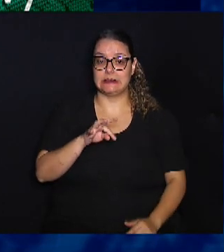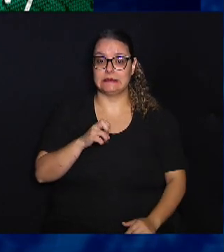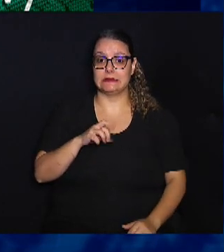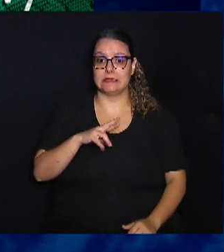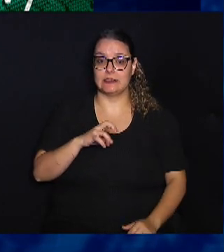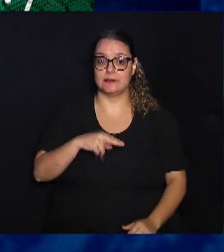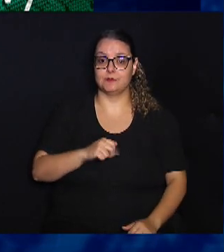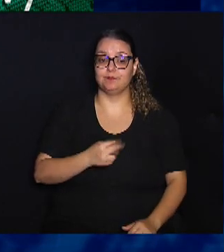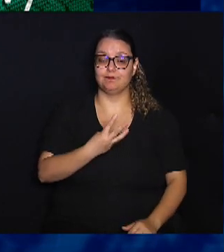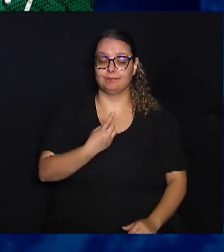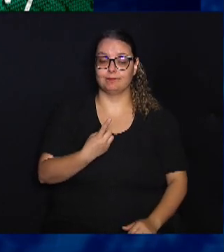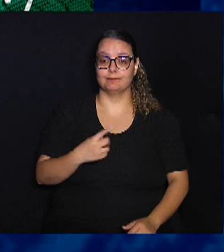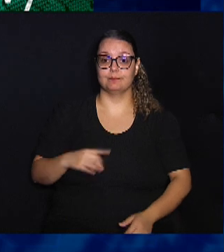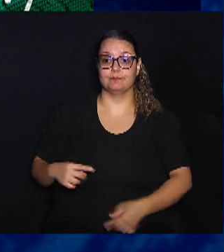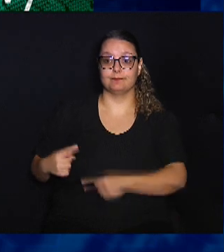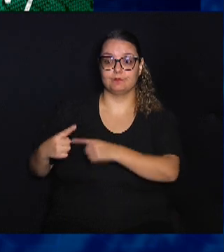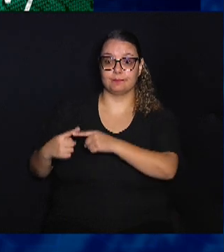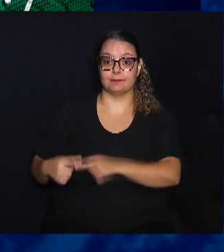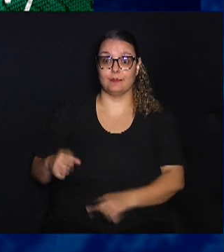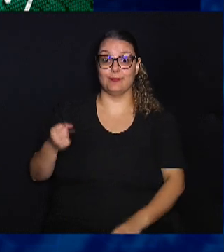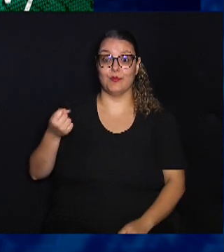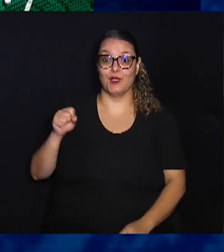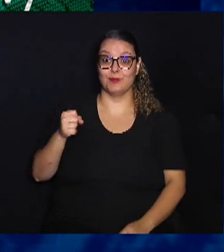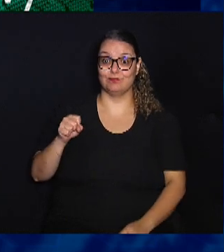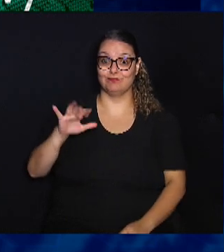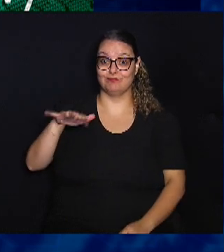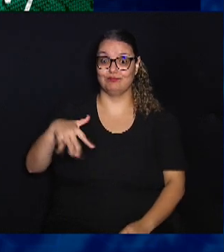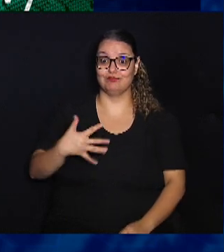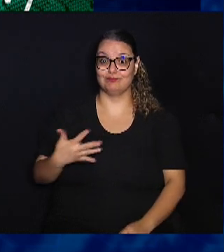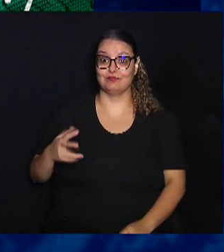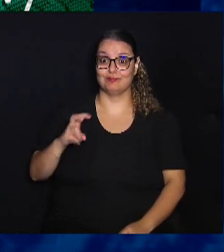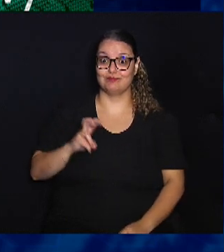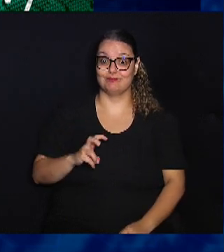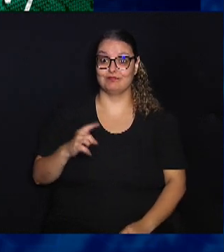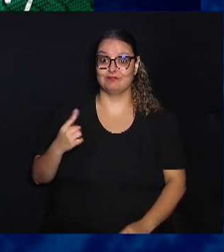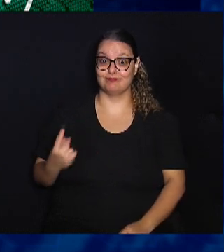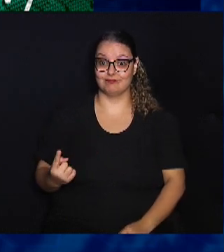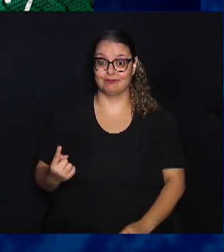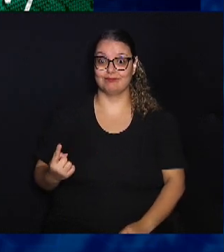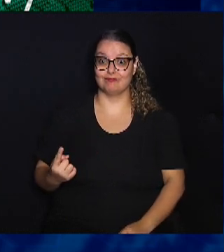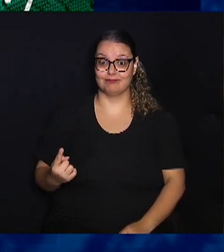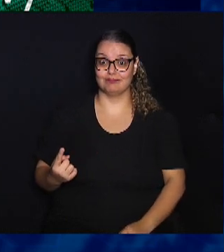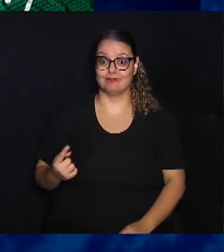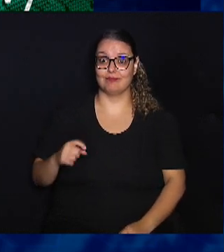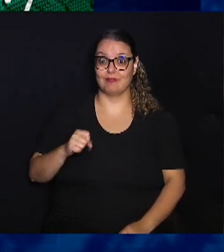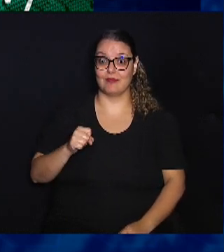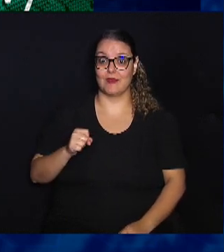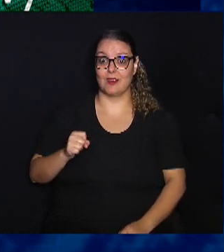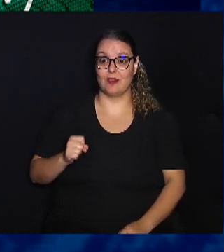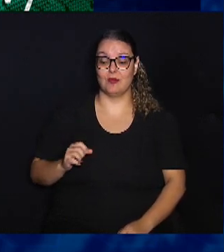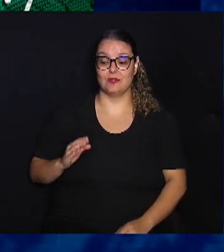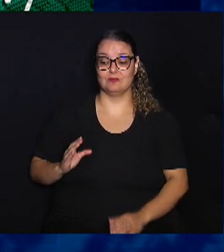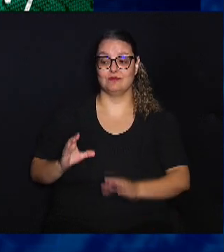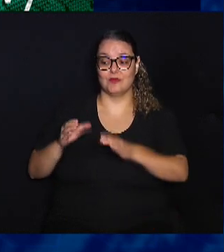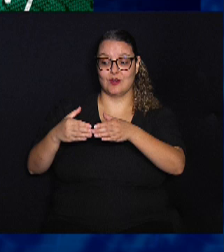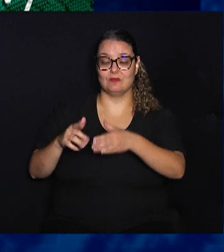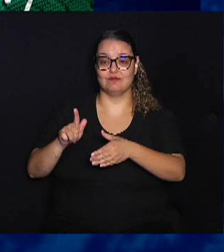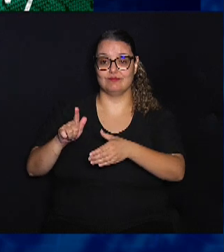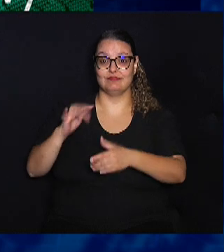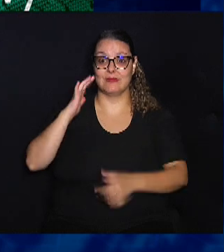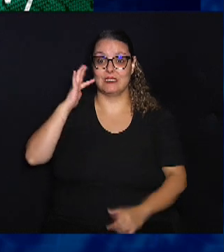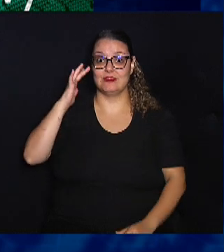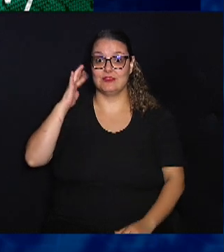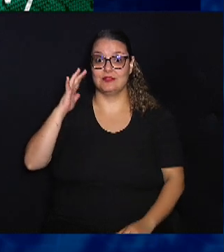e o adversário na 8ª posição com 51, a 8 do G4 e sonhando